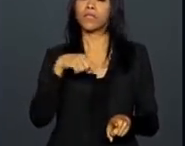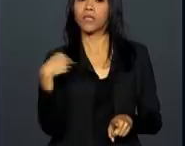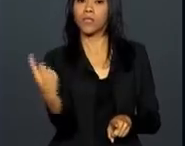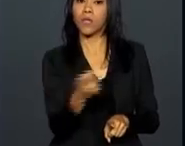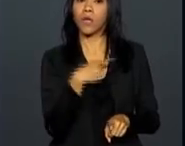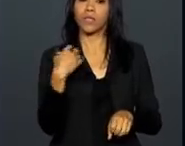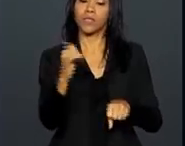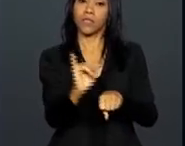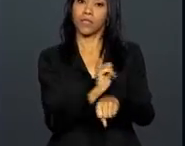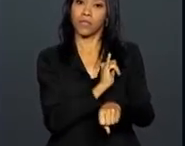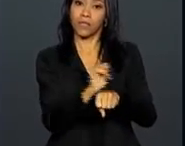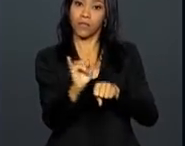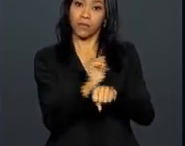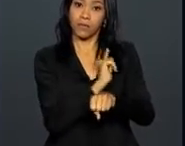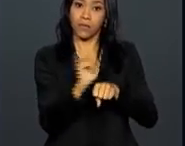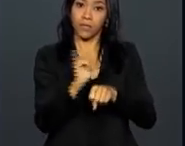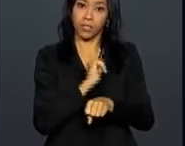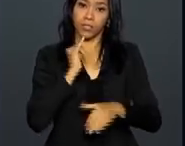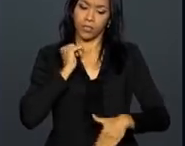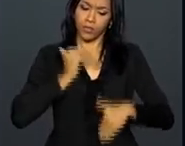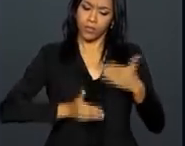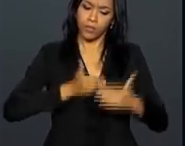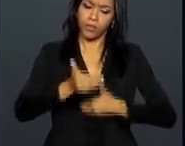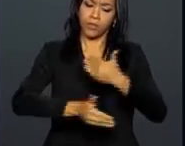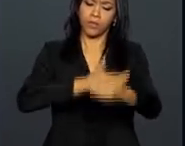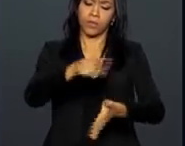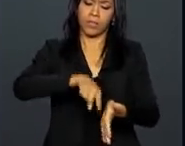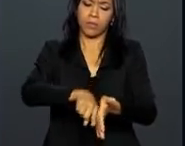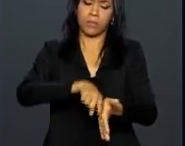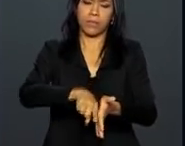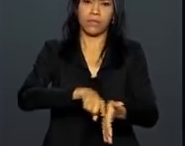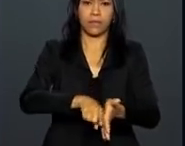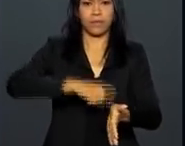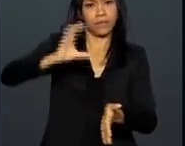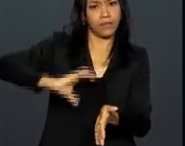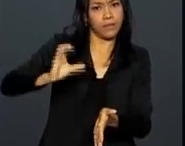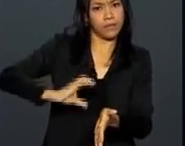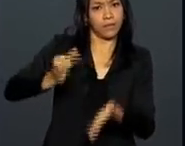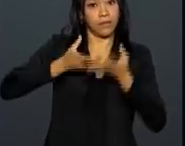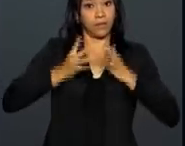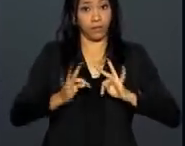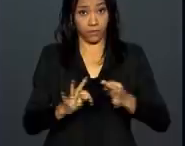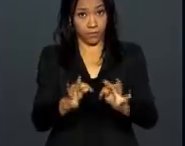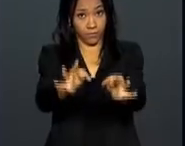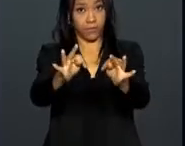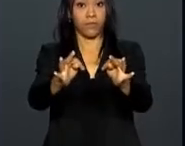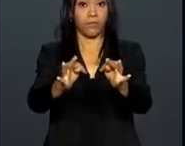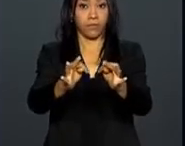estratégia de desenvolvimento científico e tecnológico.